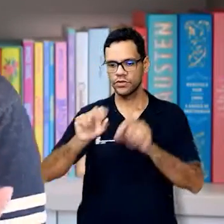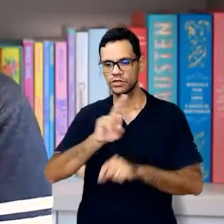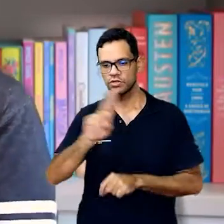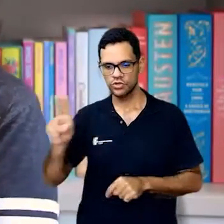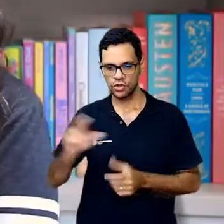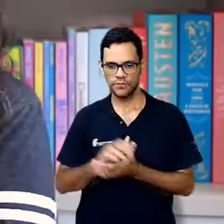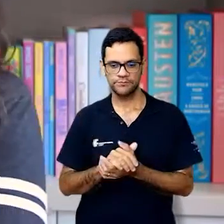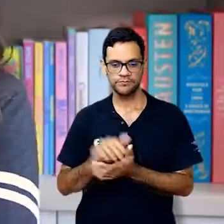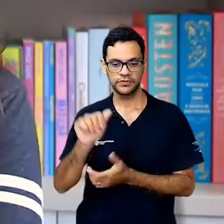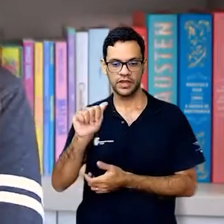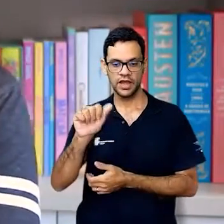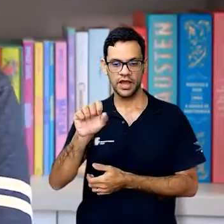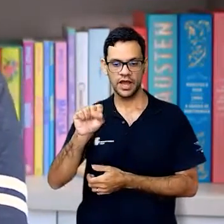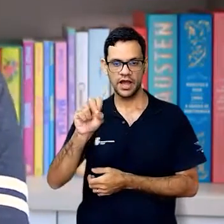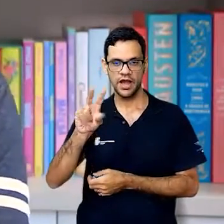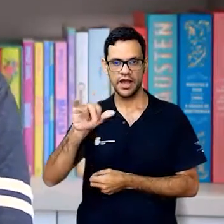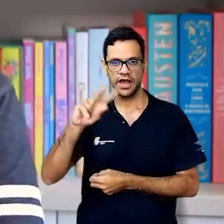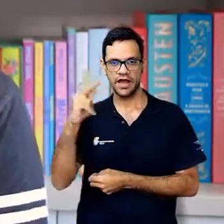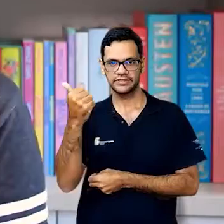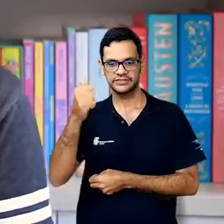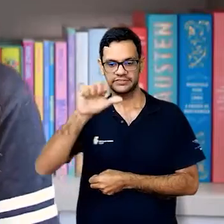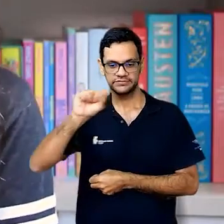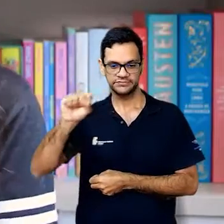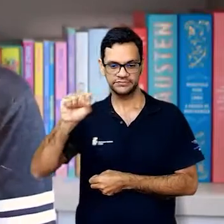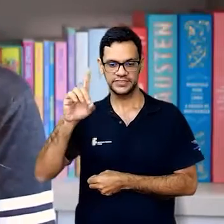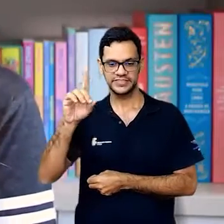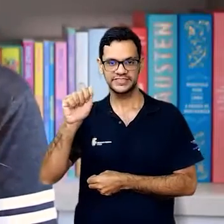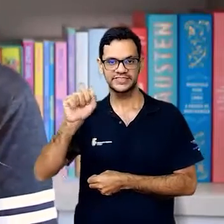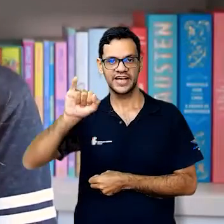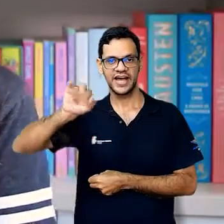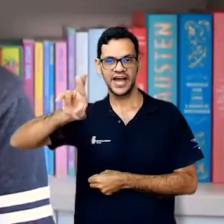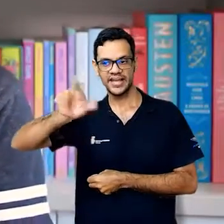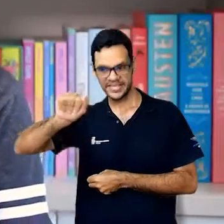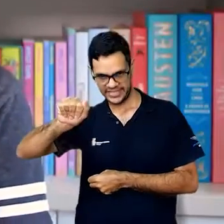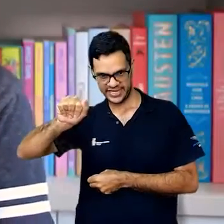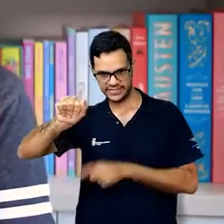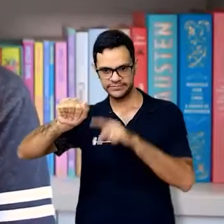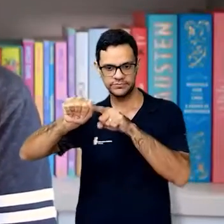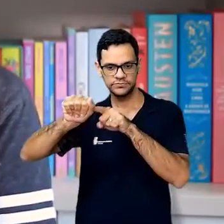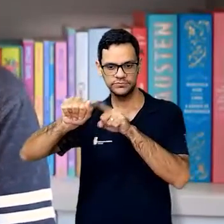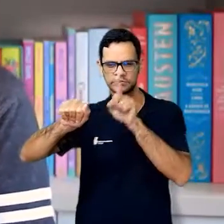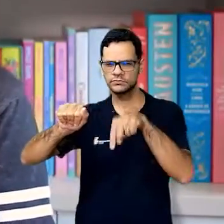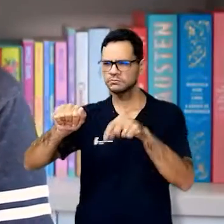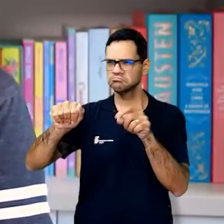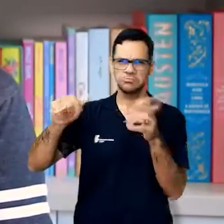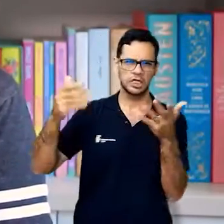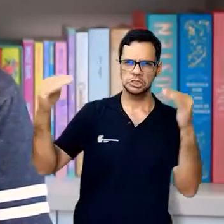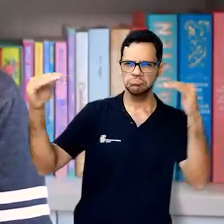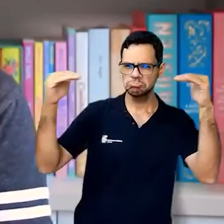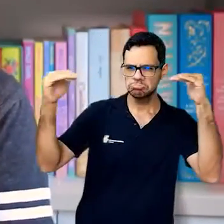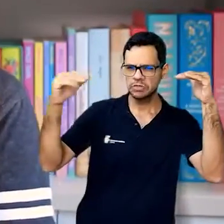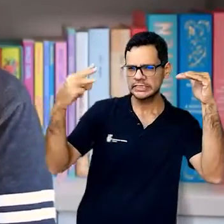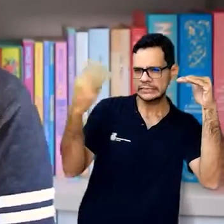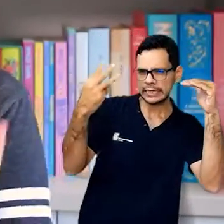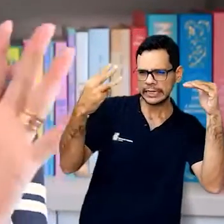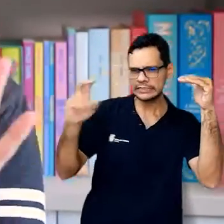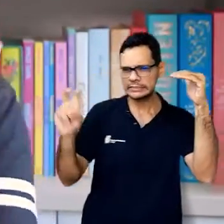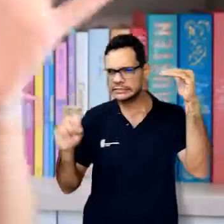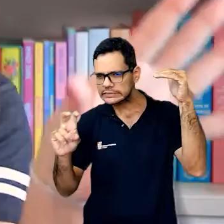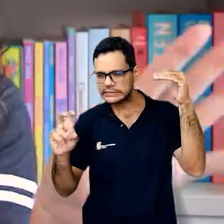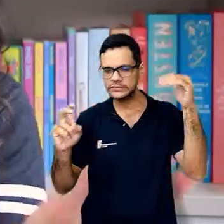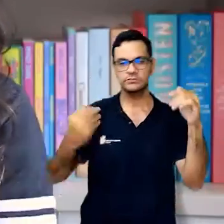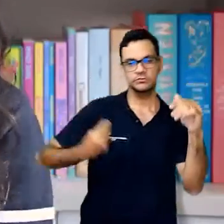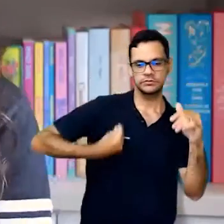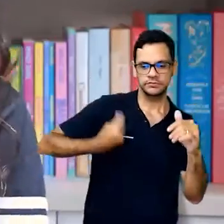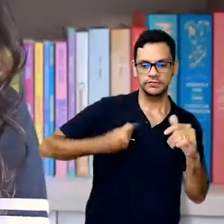mais tempo vai saber que é As Vinhas da Ira, do John Steinbeck. Então esse é um que está na posição aí, provavelmente de top 3, top 5,